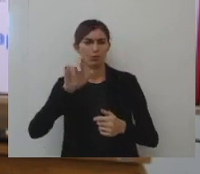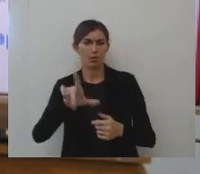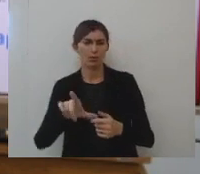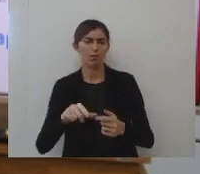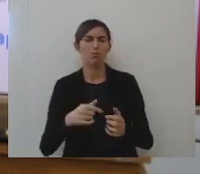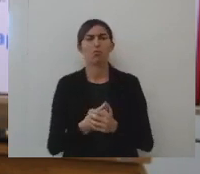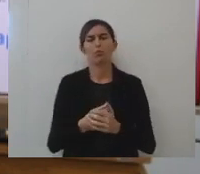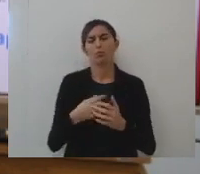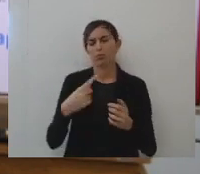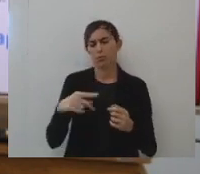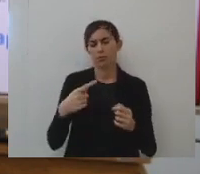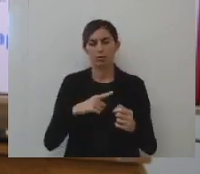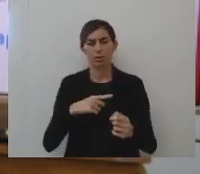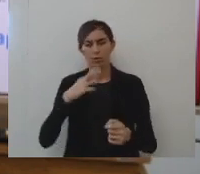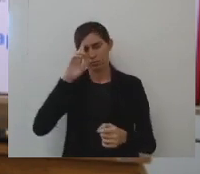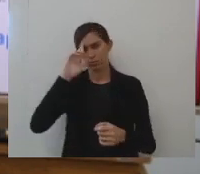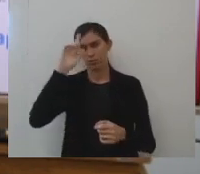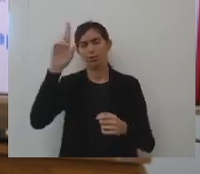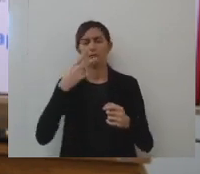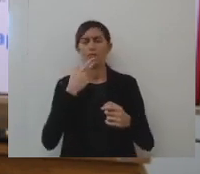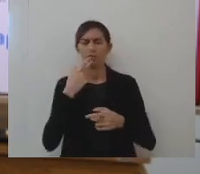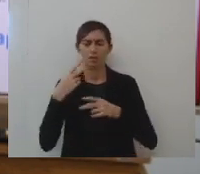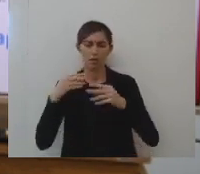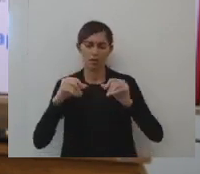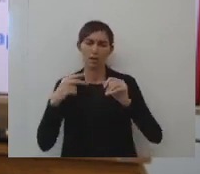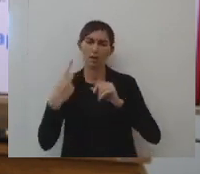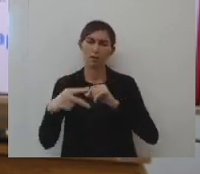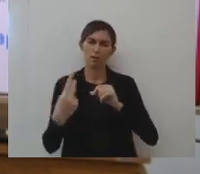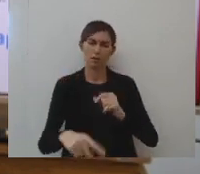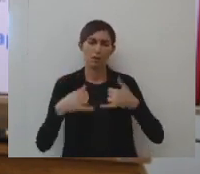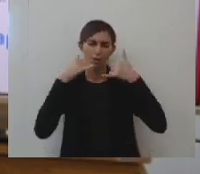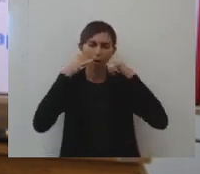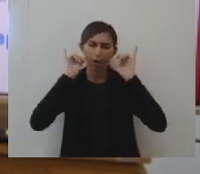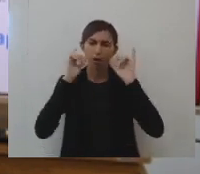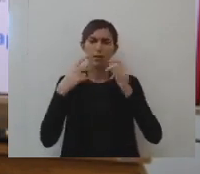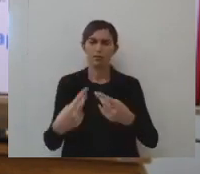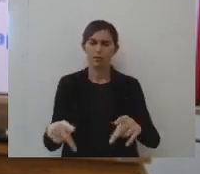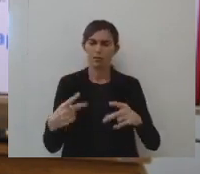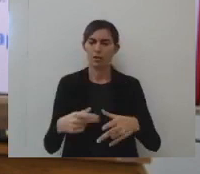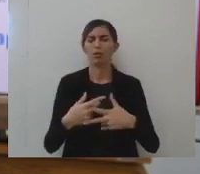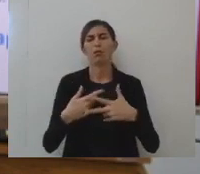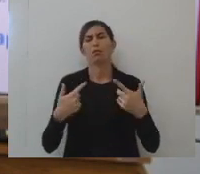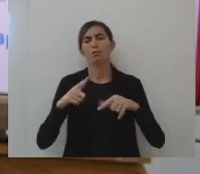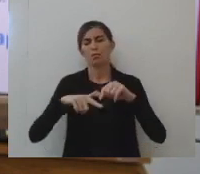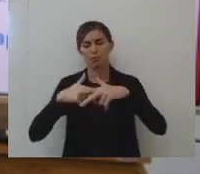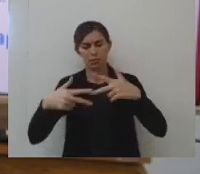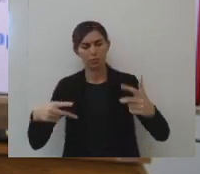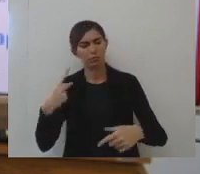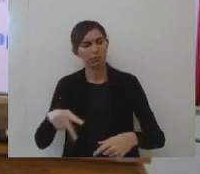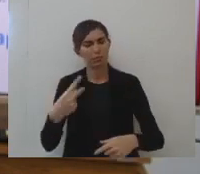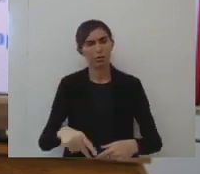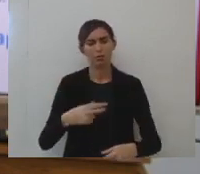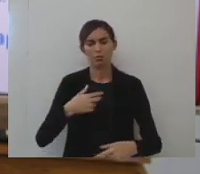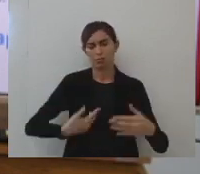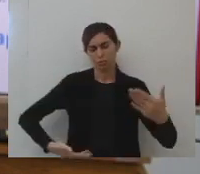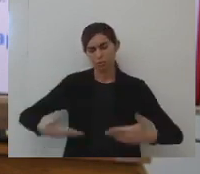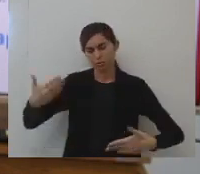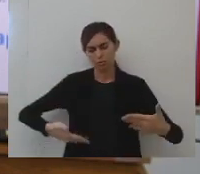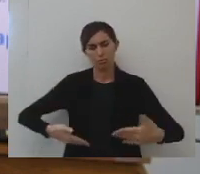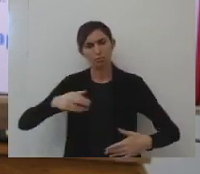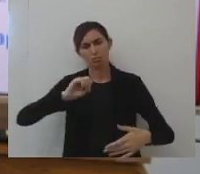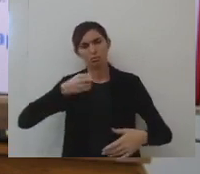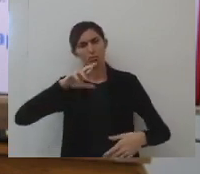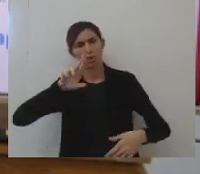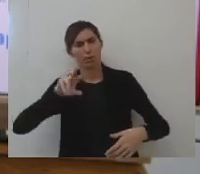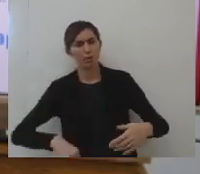produção feudal a gente tem um senhor que diz que a terra é dele, que o gado é dele, que as ferramentas de trabalho são dele. O servo, ele está